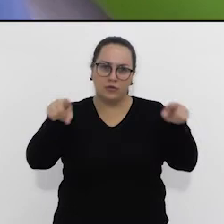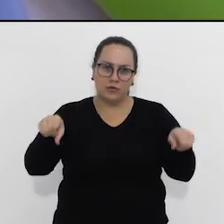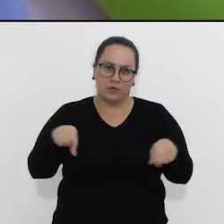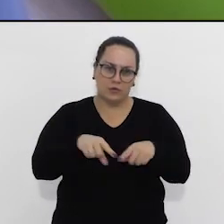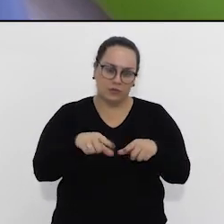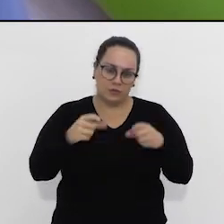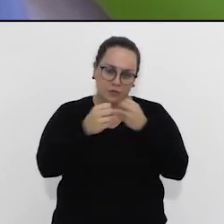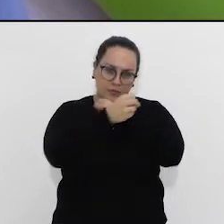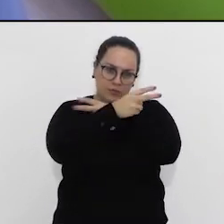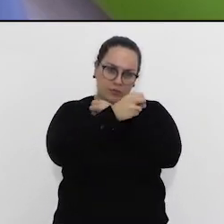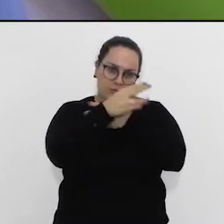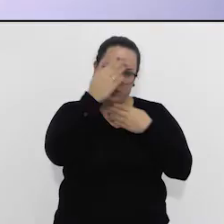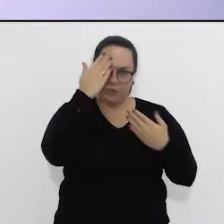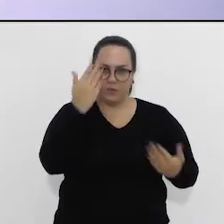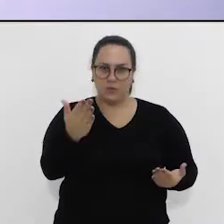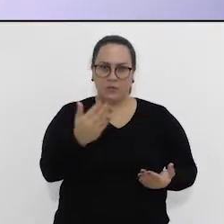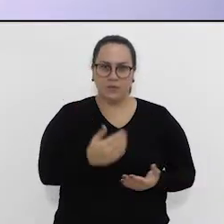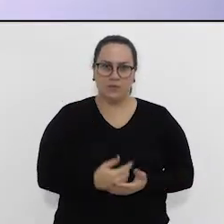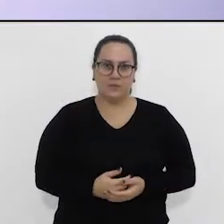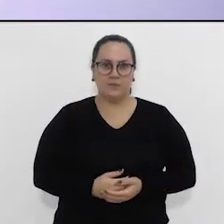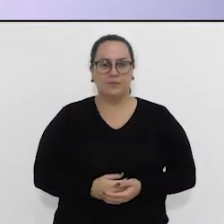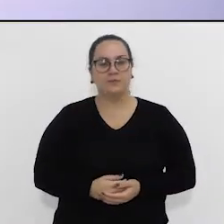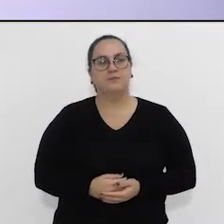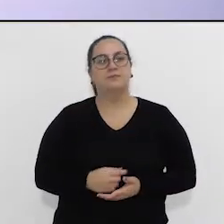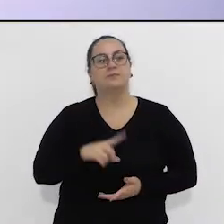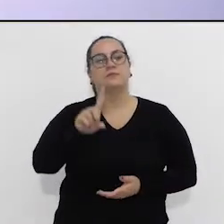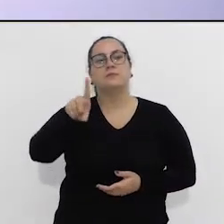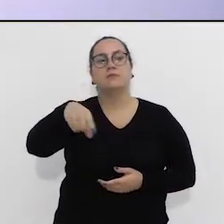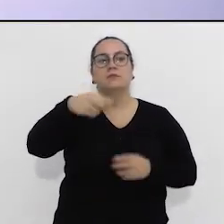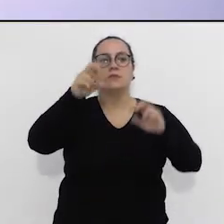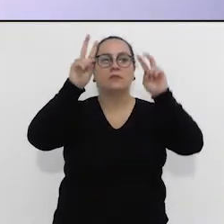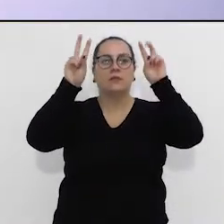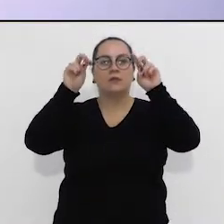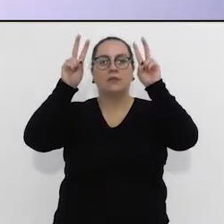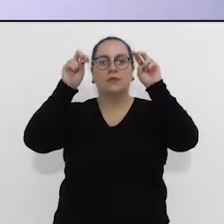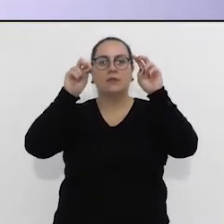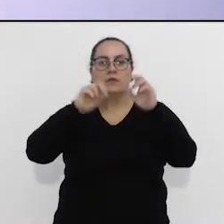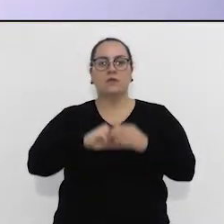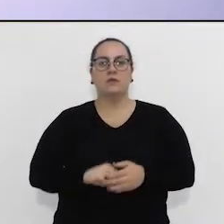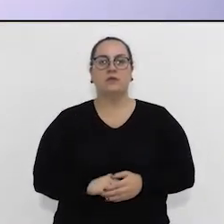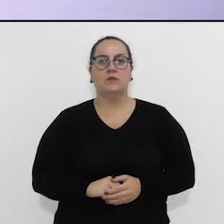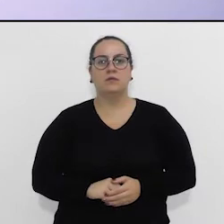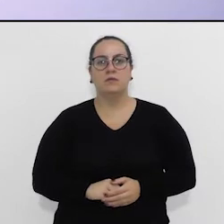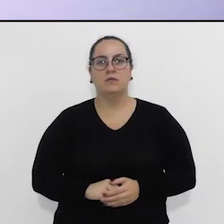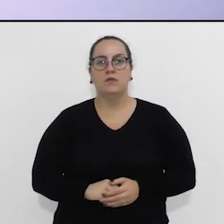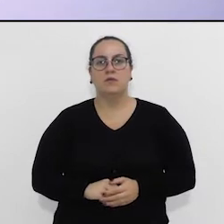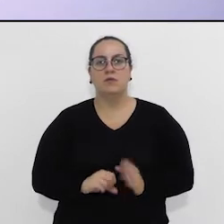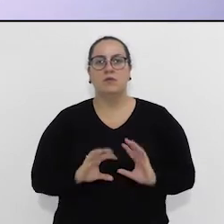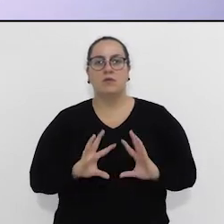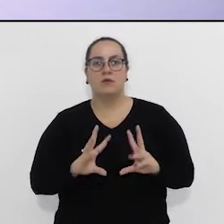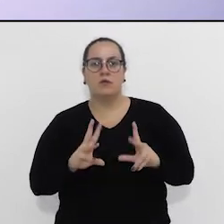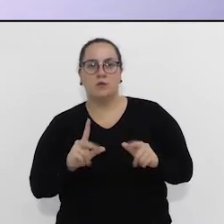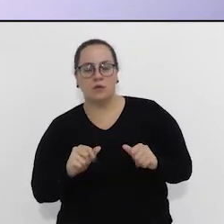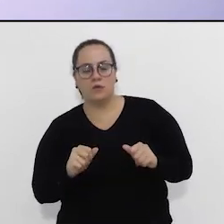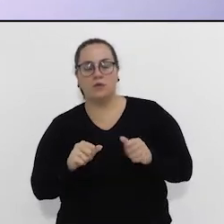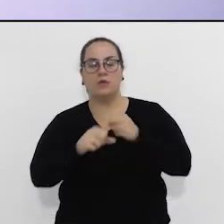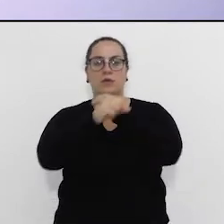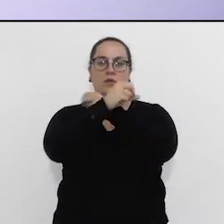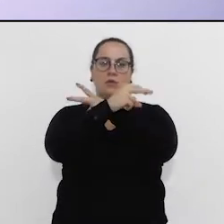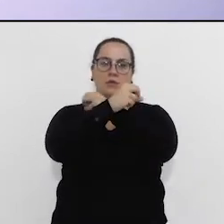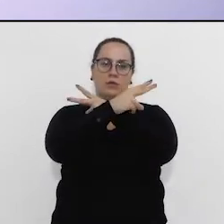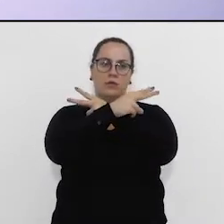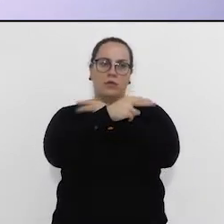estrutura para ver obrigado mais um tema para o candidato da Coligação todos por Avaré Denilson ziroldo